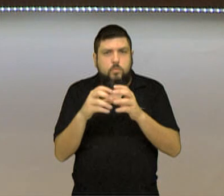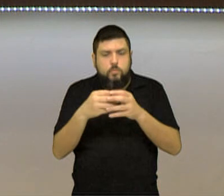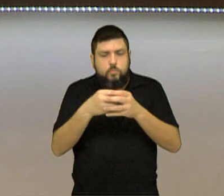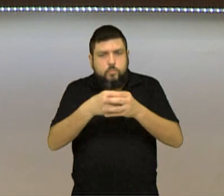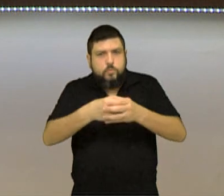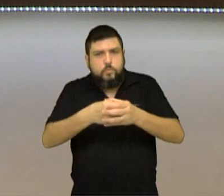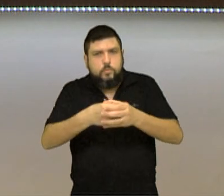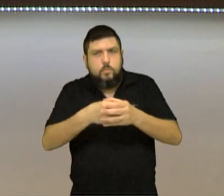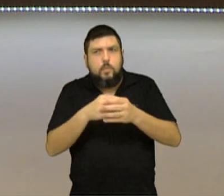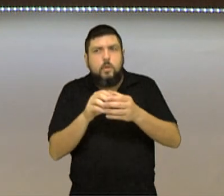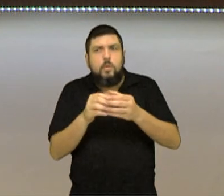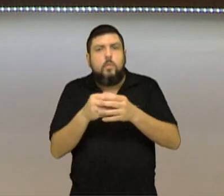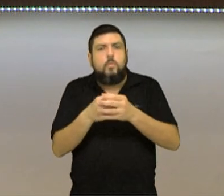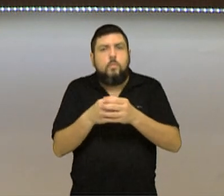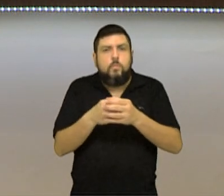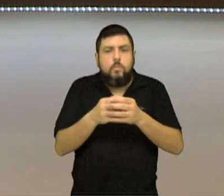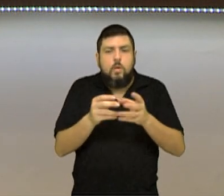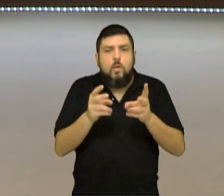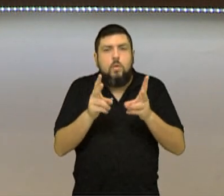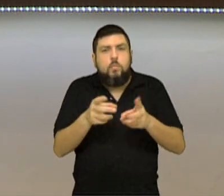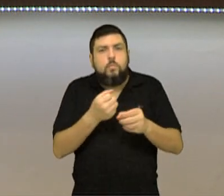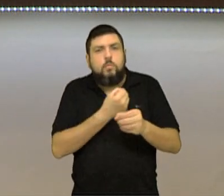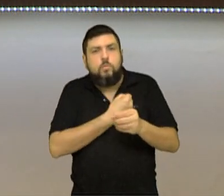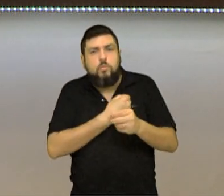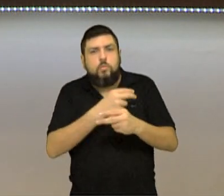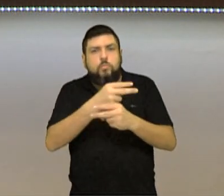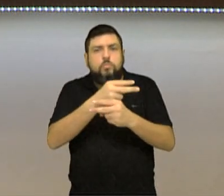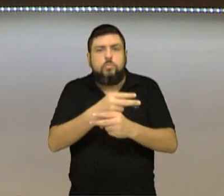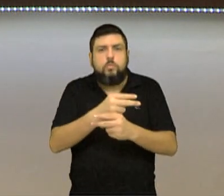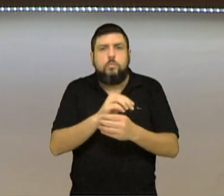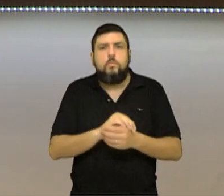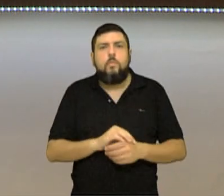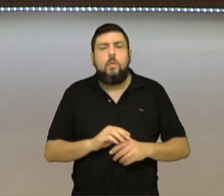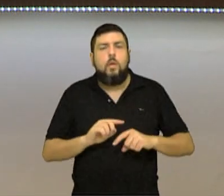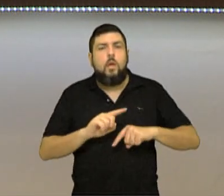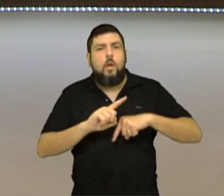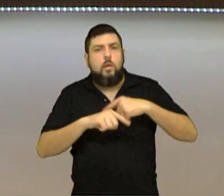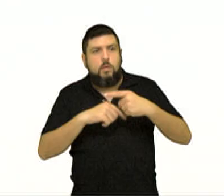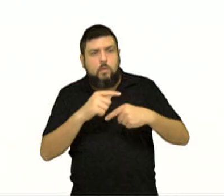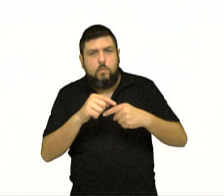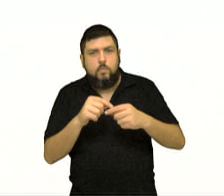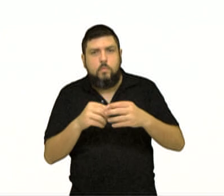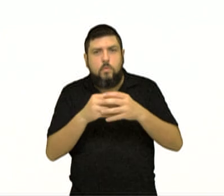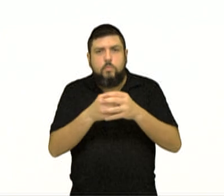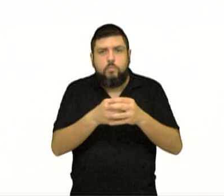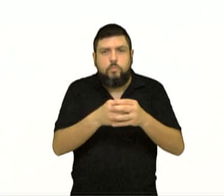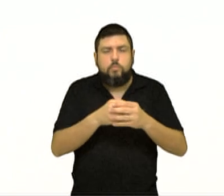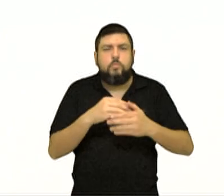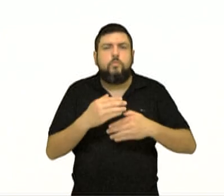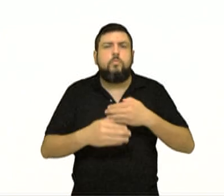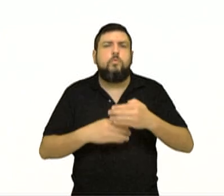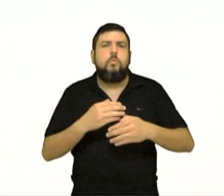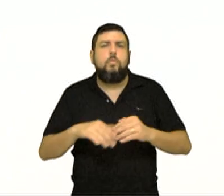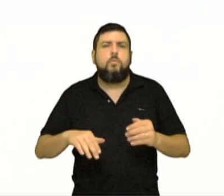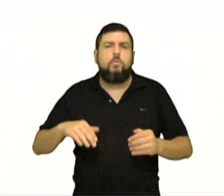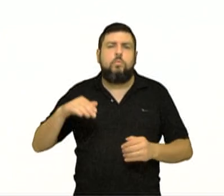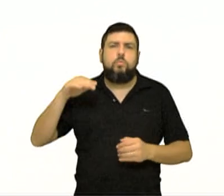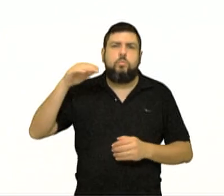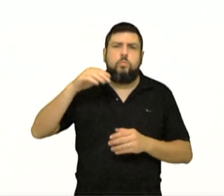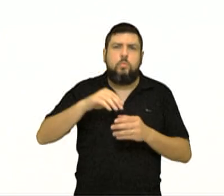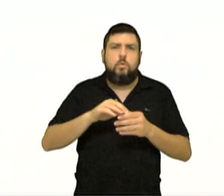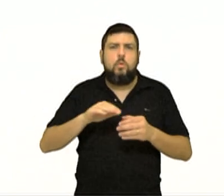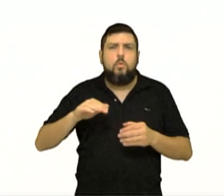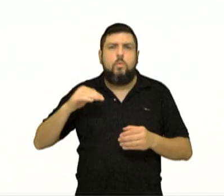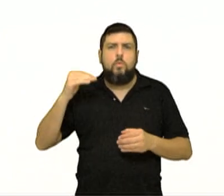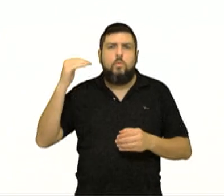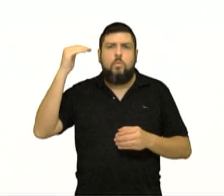acontecer, reconstituindo o número diploide. E aí depois o desenvolvimento do organismo no indivíduo adulto e recomeçando o ciclo. Esse indivíduo adulto